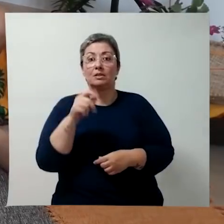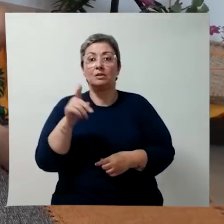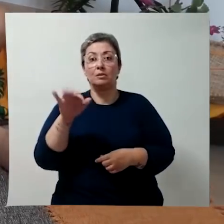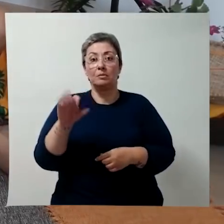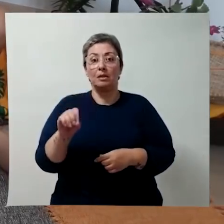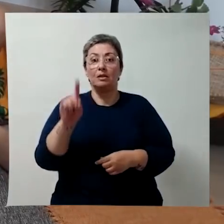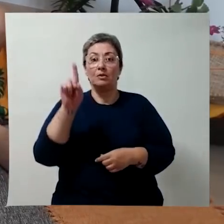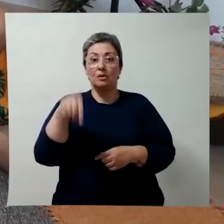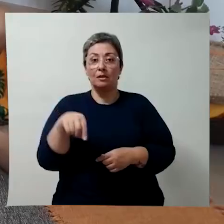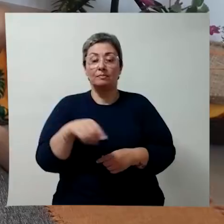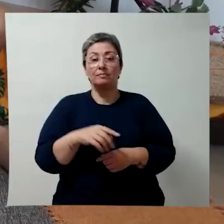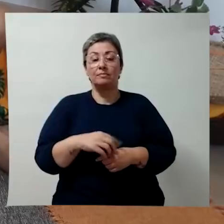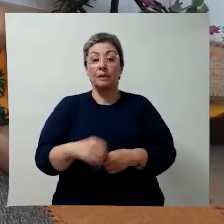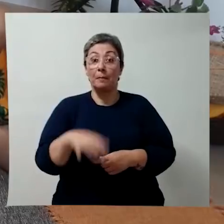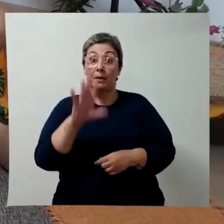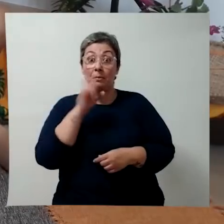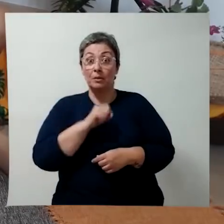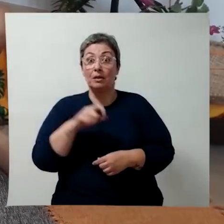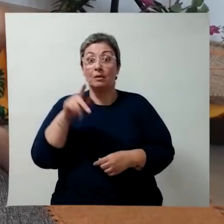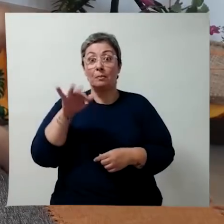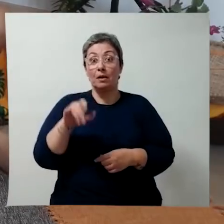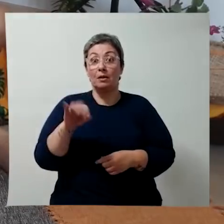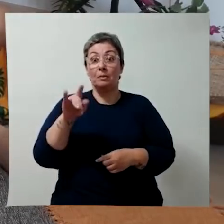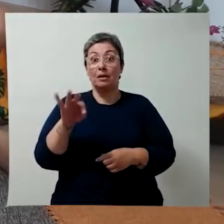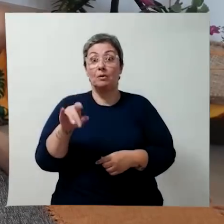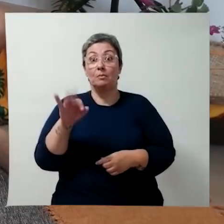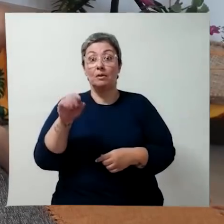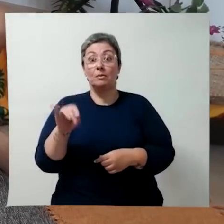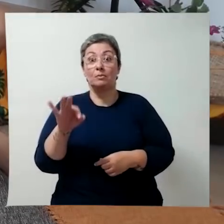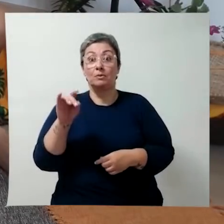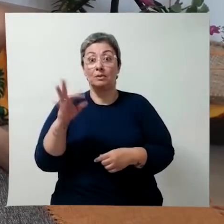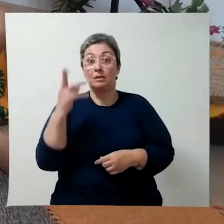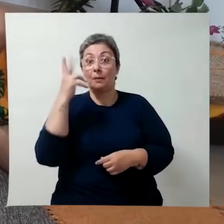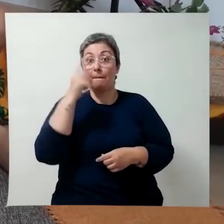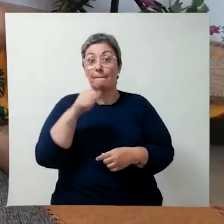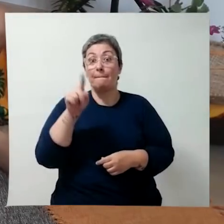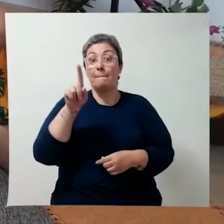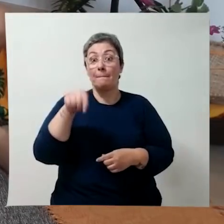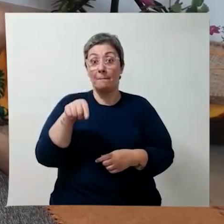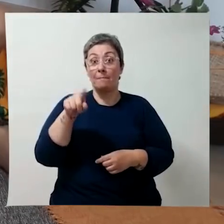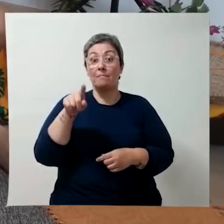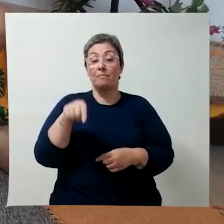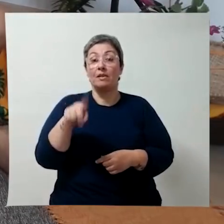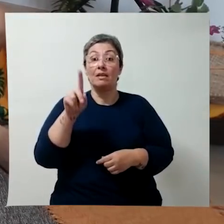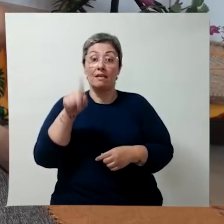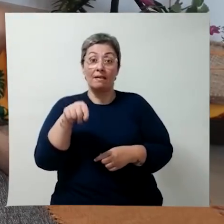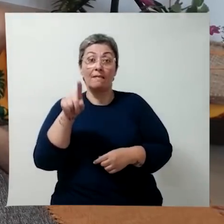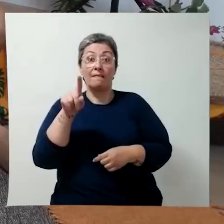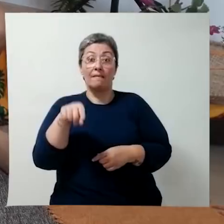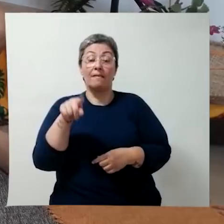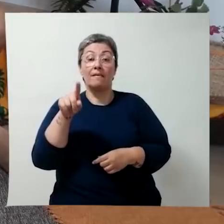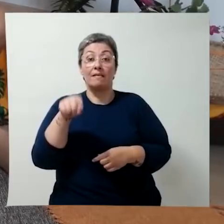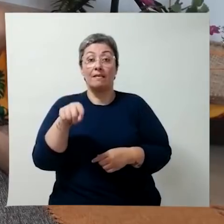palo bonito, palo mais rápido. Palo, palo, palo, palo bonito, palo